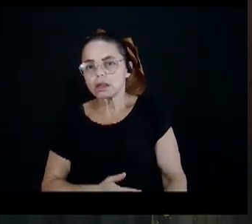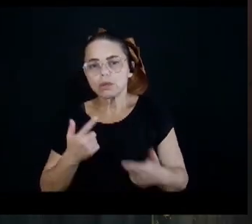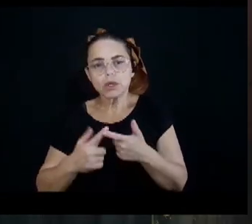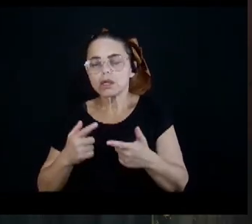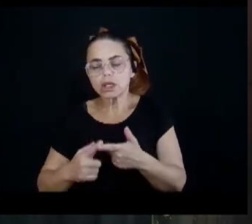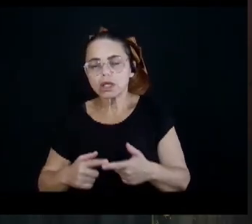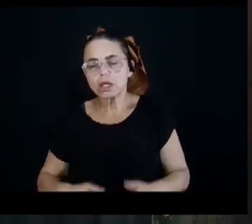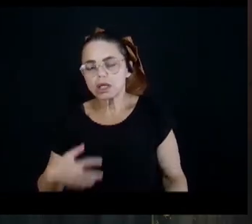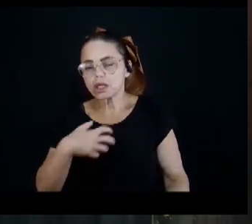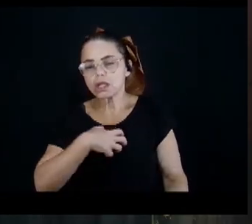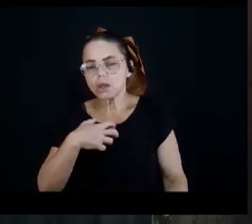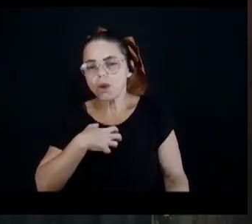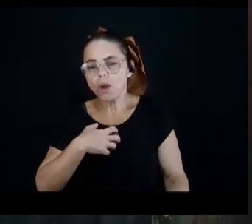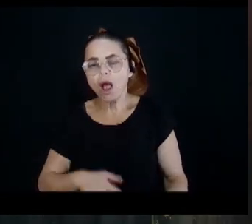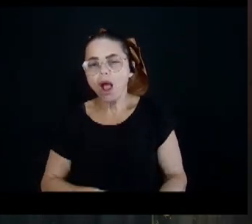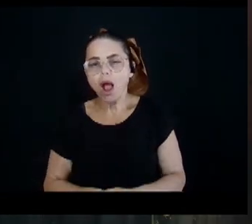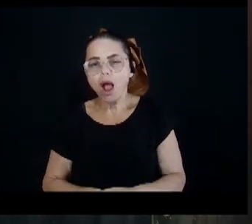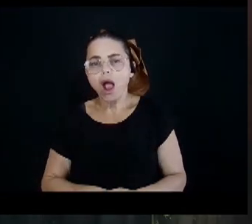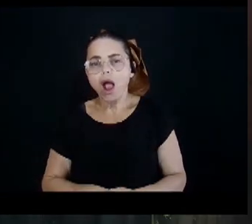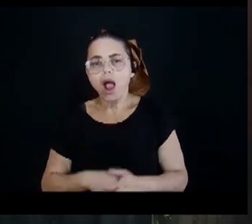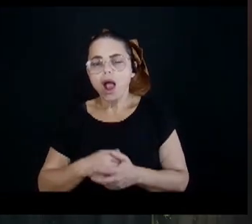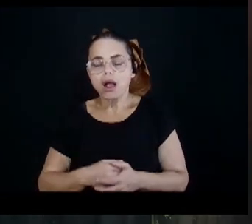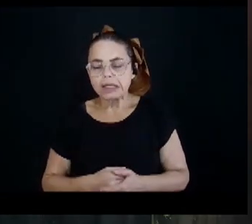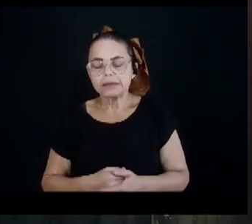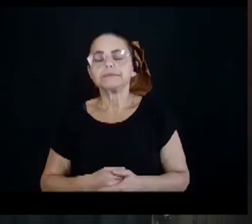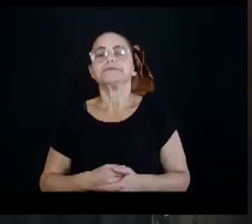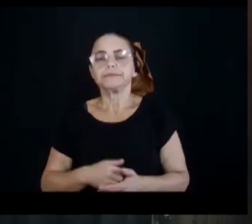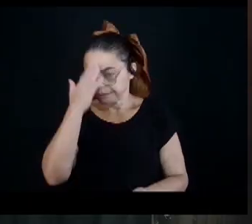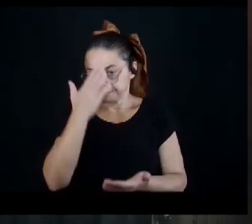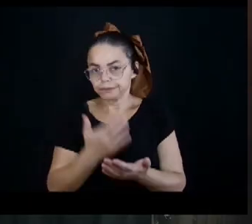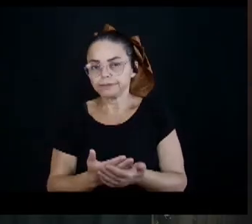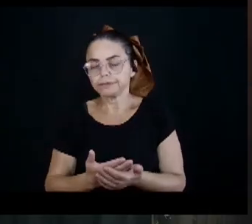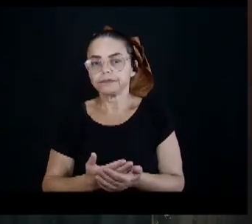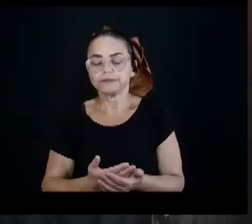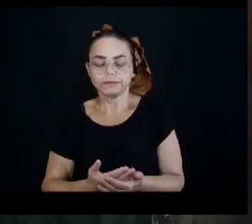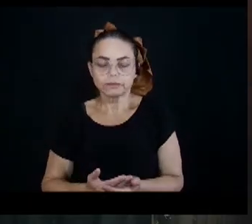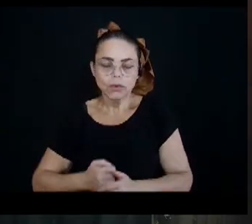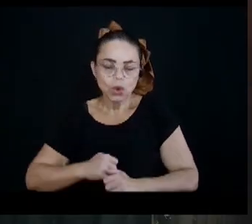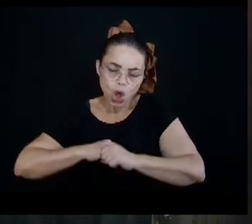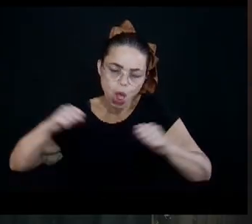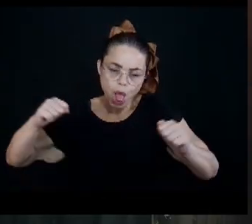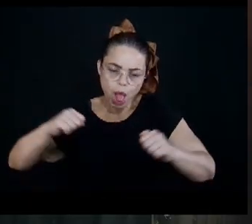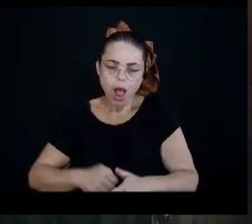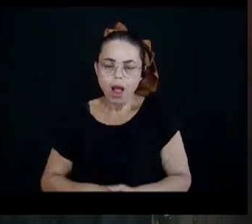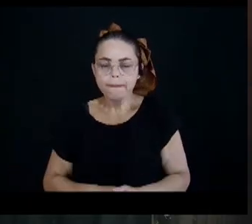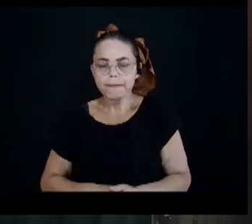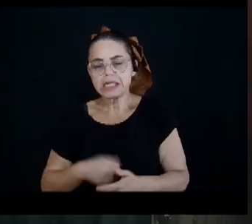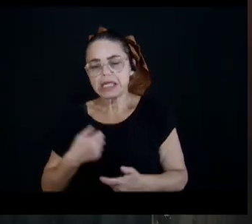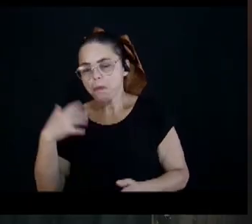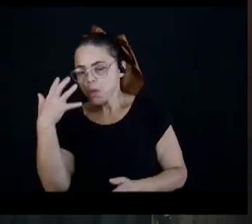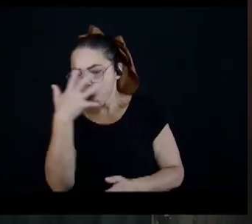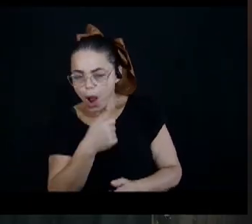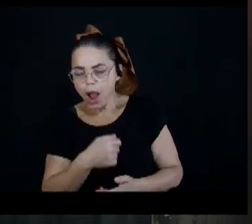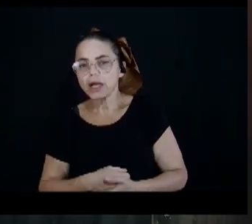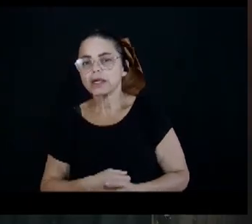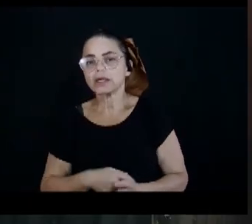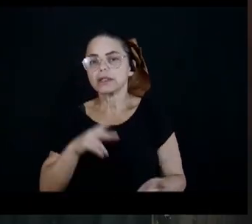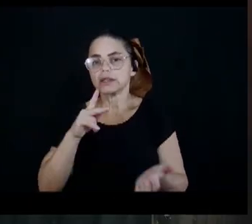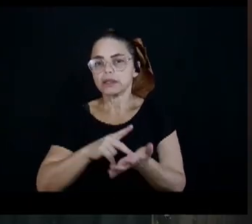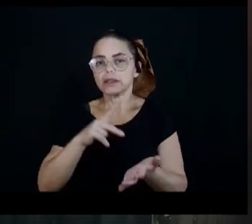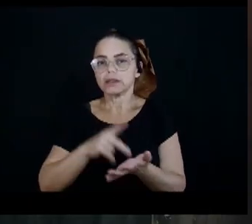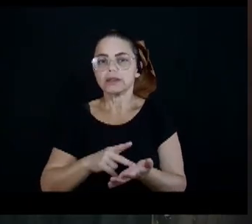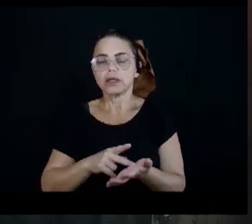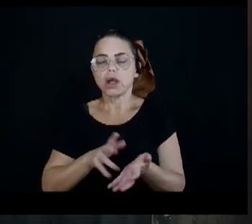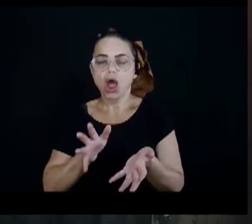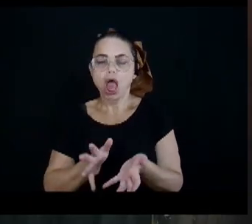você acredita que esteja fora, né? Você acredita que existe um padrão de beleza e na verdade ele é fomentado, né? Hollywood faz